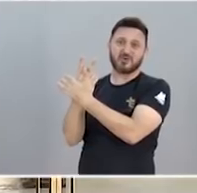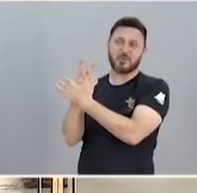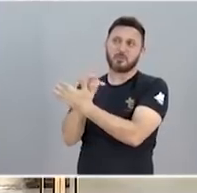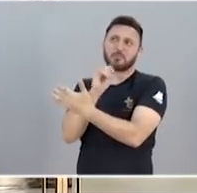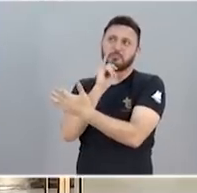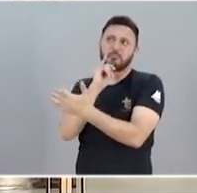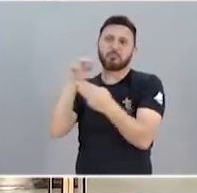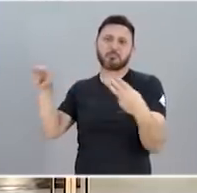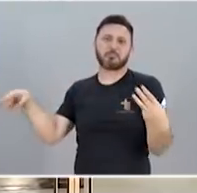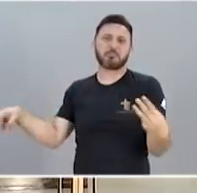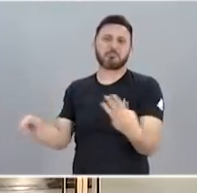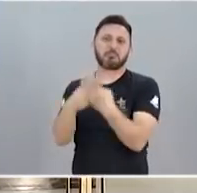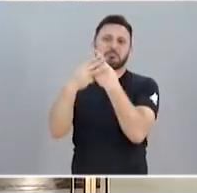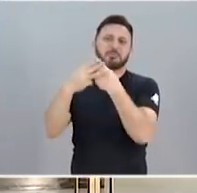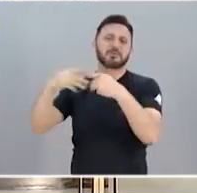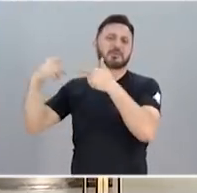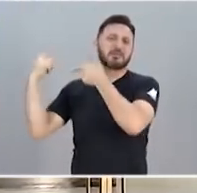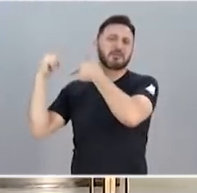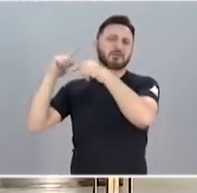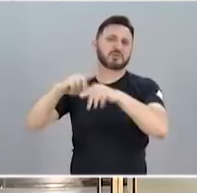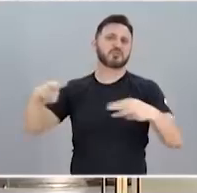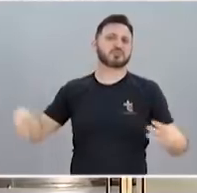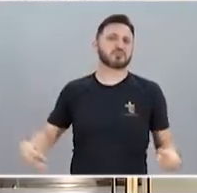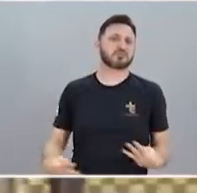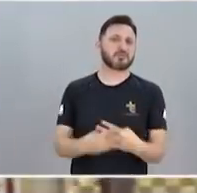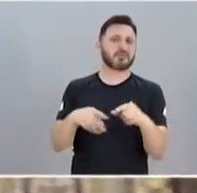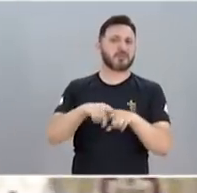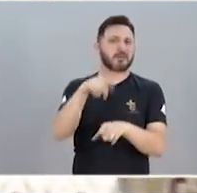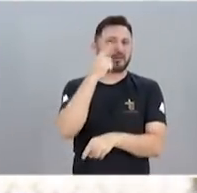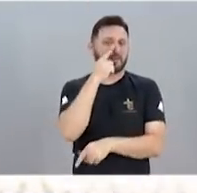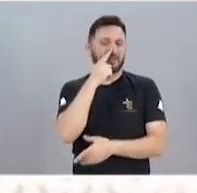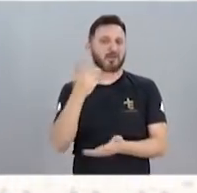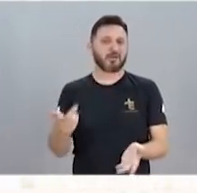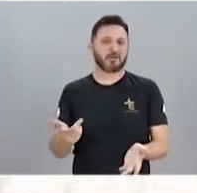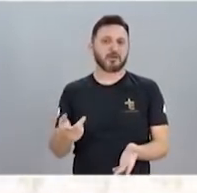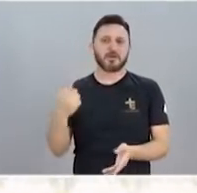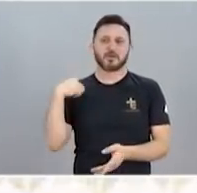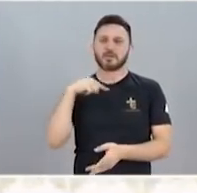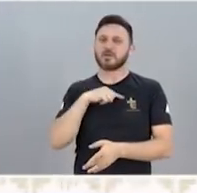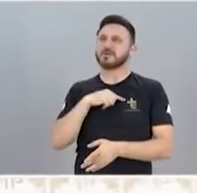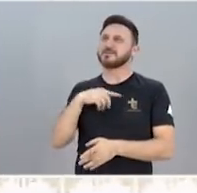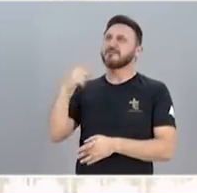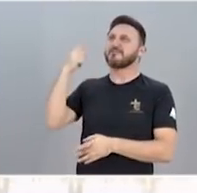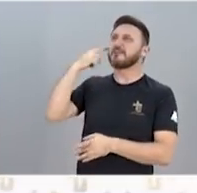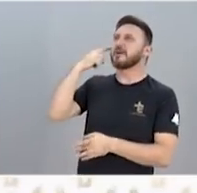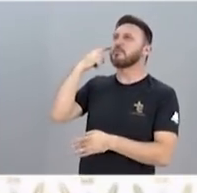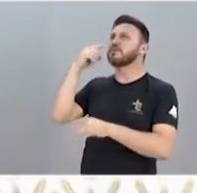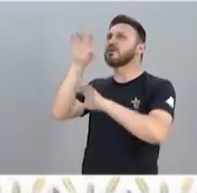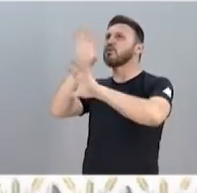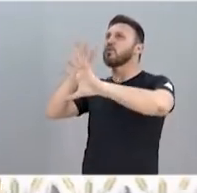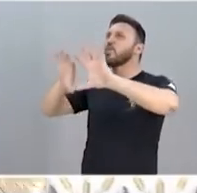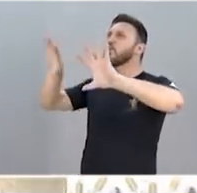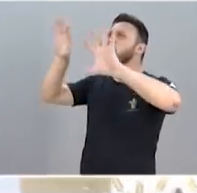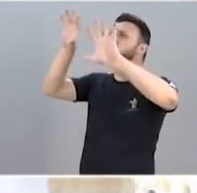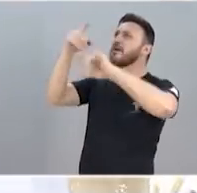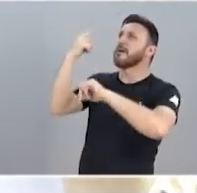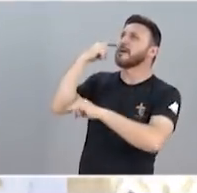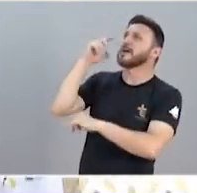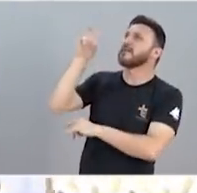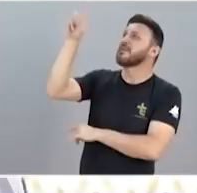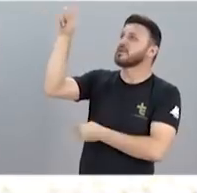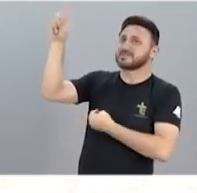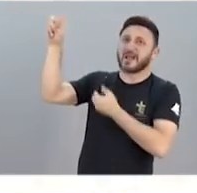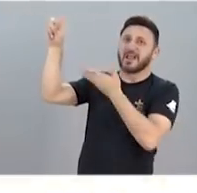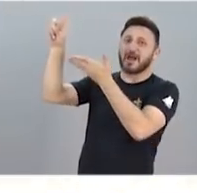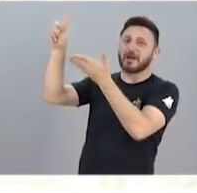judaica. Nós criamos uma imagem distorcida de Deus. Como se Deus